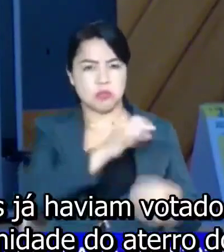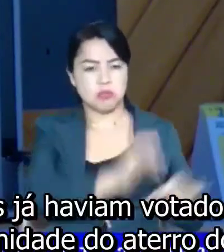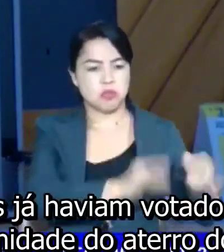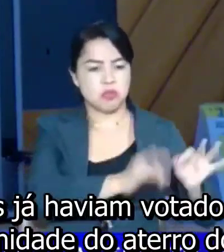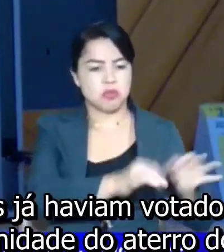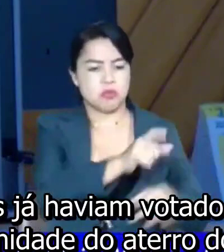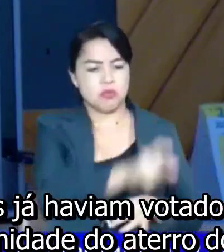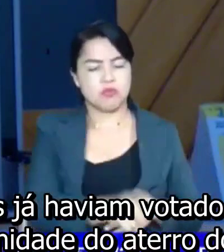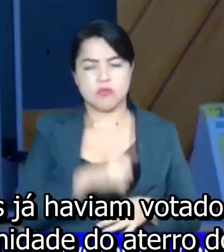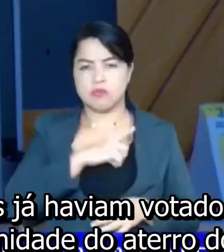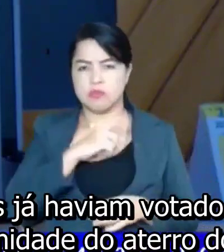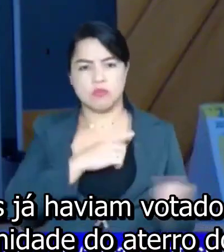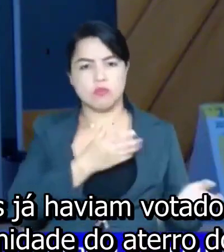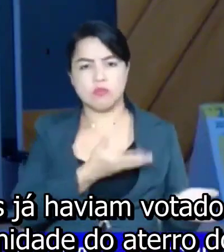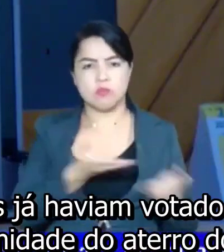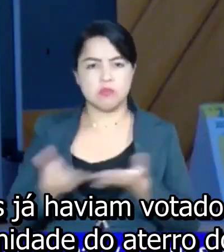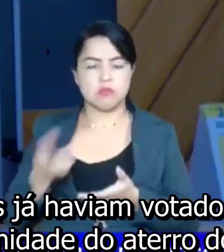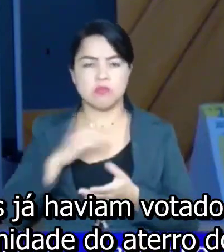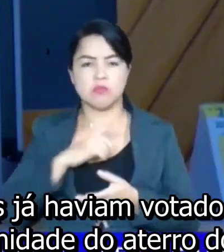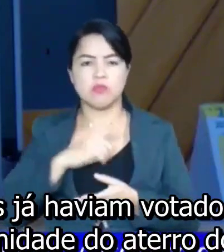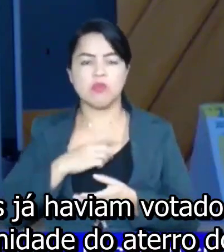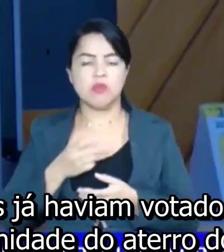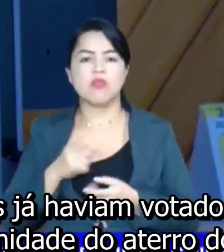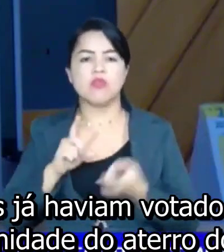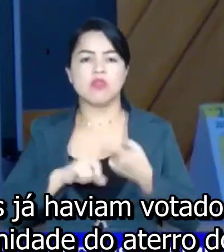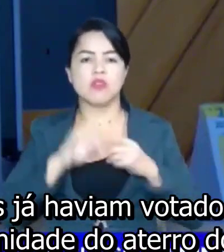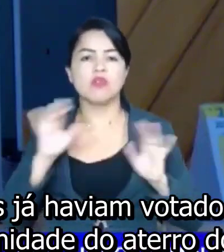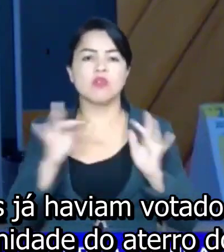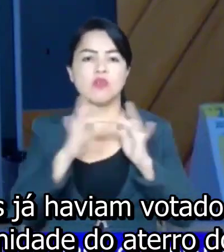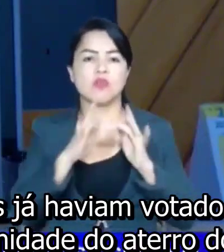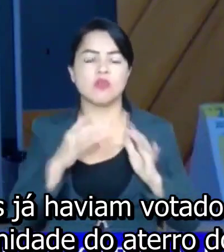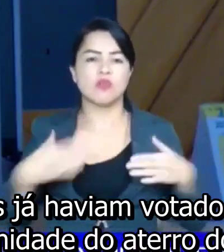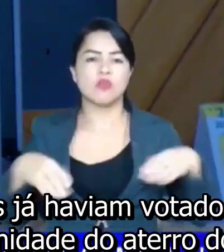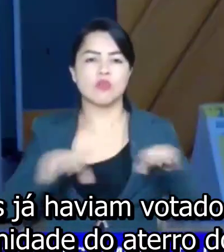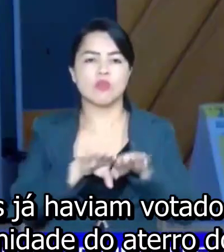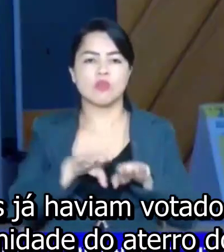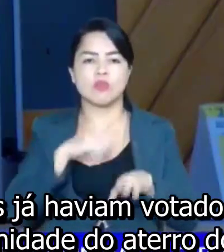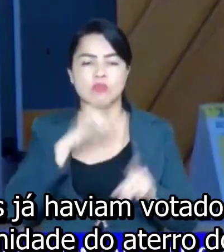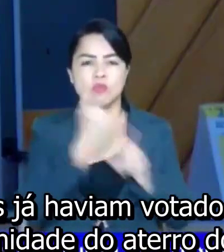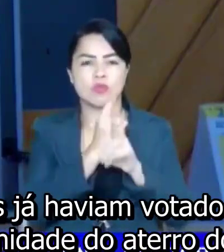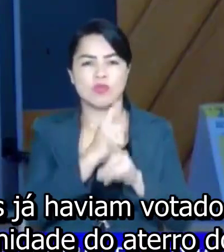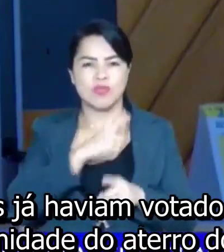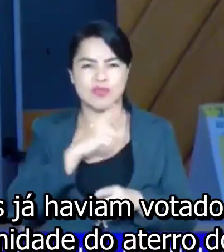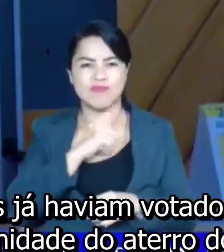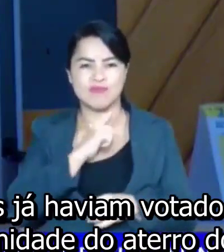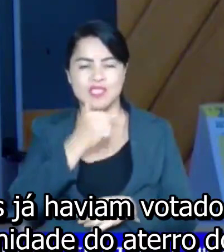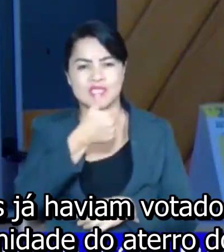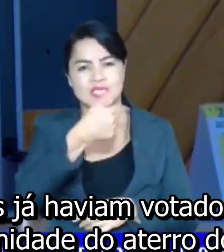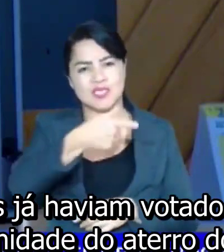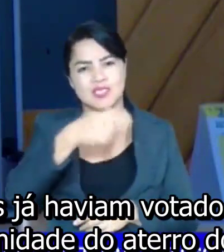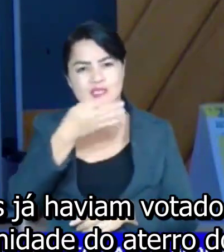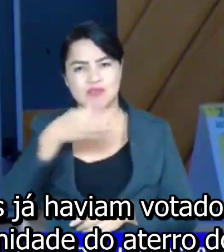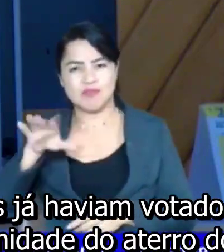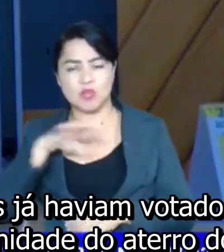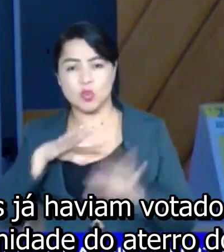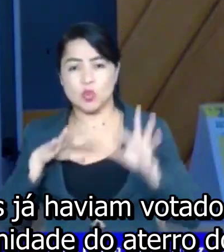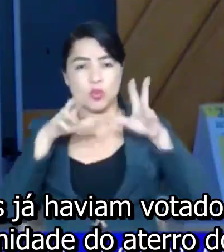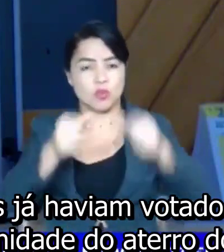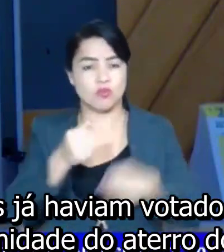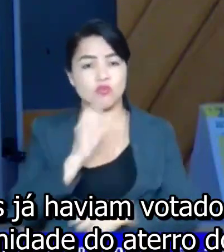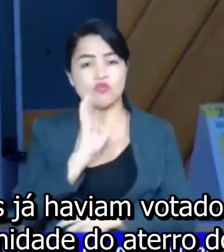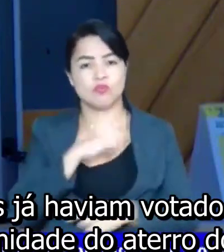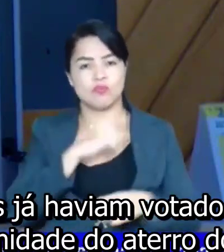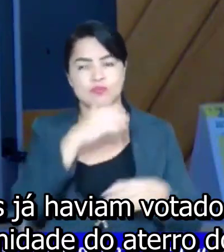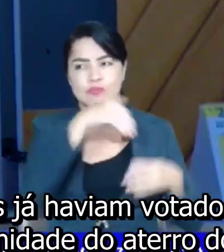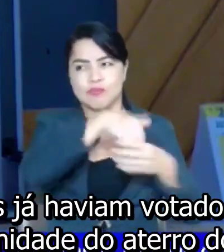a abordagem ocorreu às 17h30, quando todos já haviam votado, e que a Justiça Eleitoral